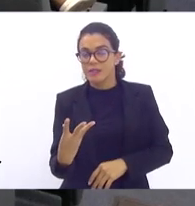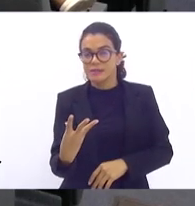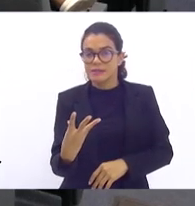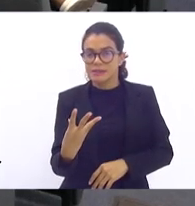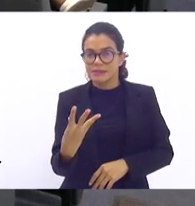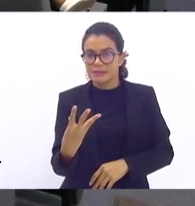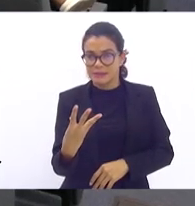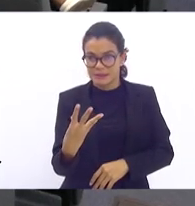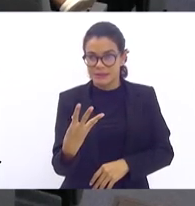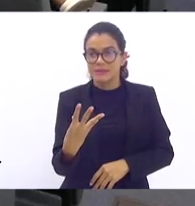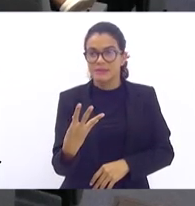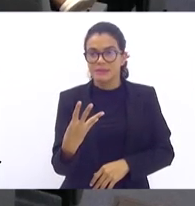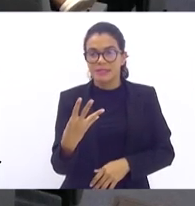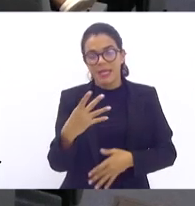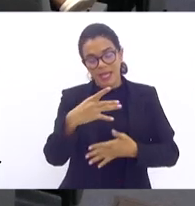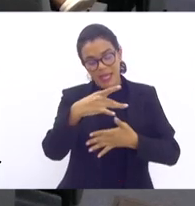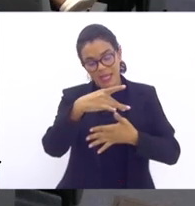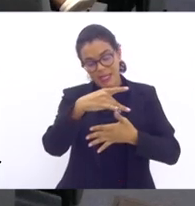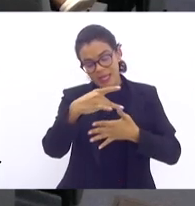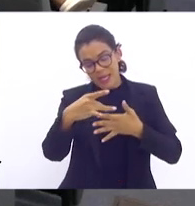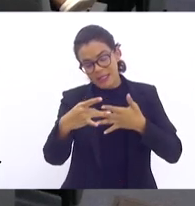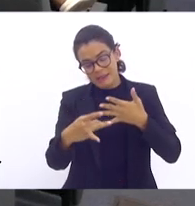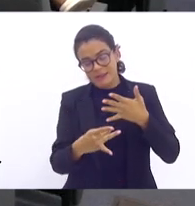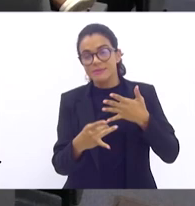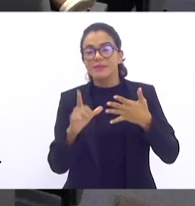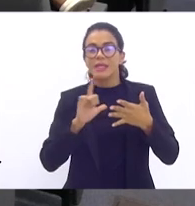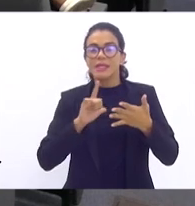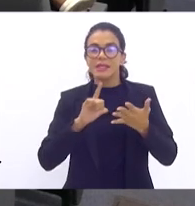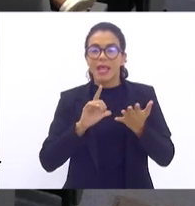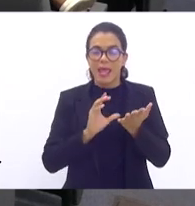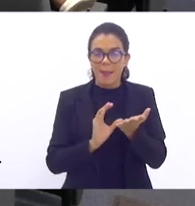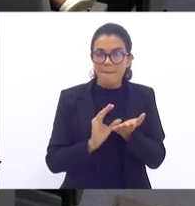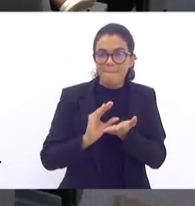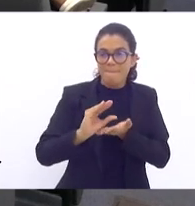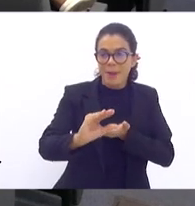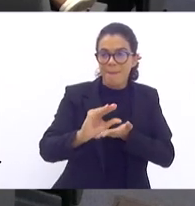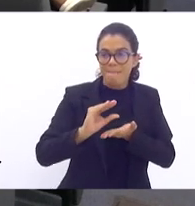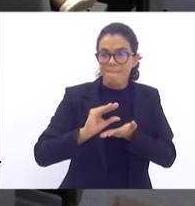cada segmento que recebe incentivo fiscal